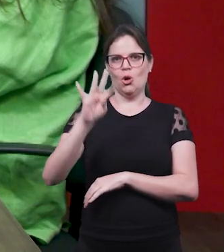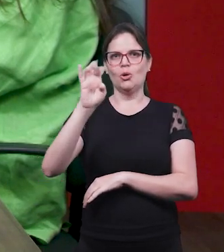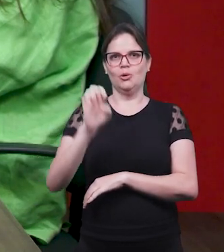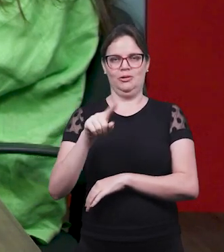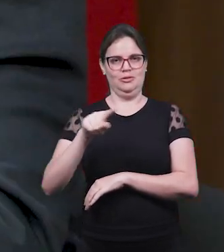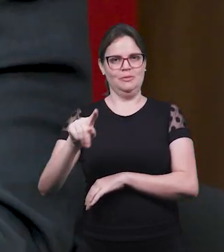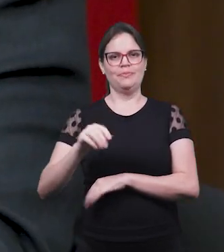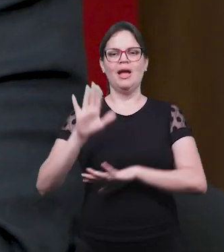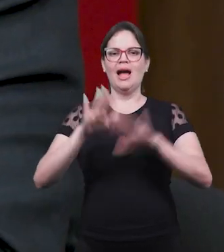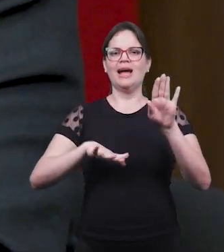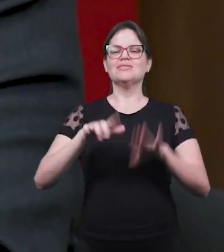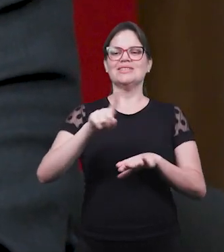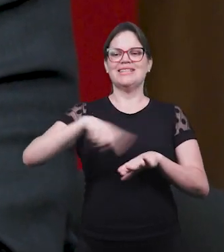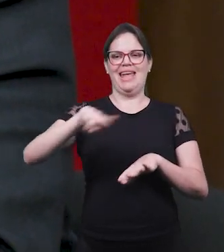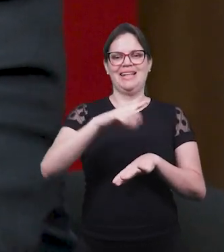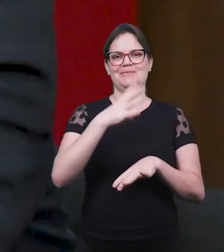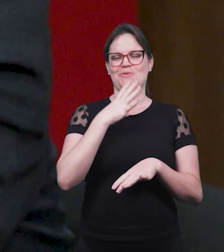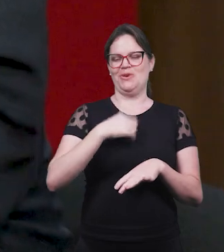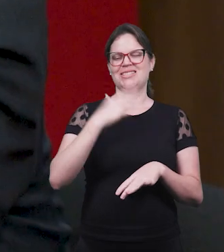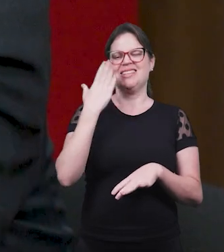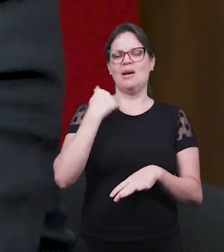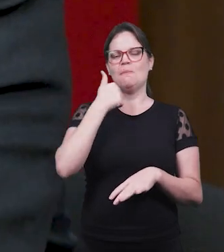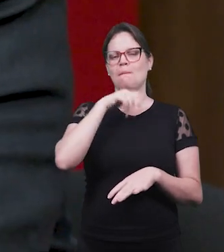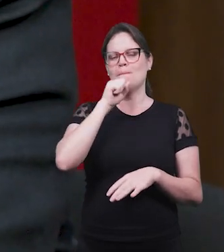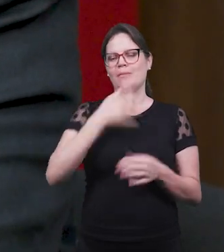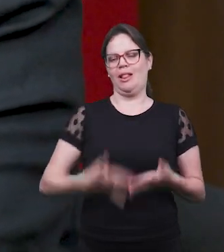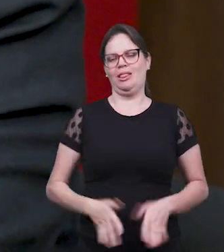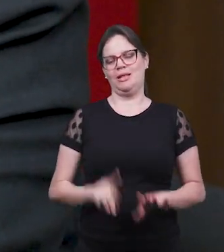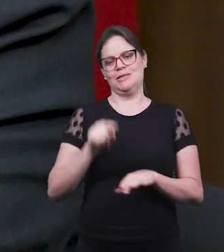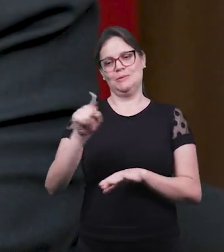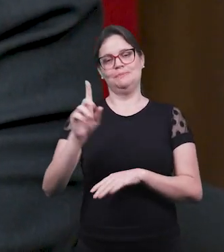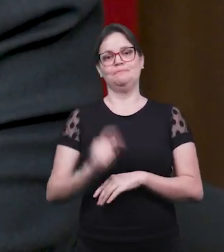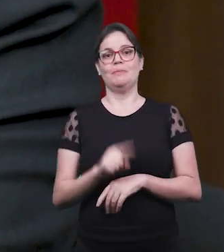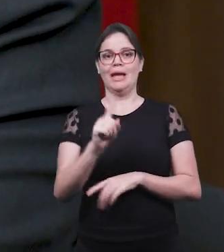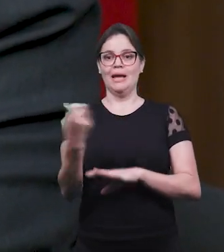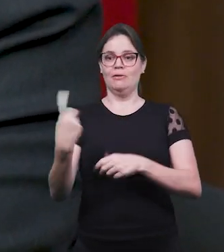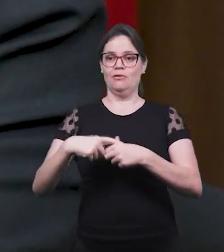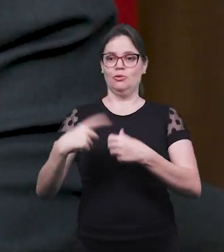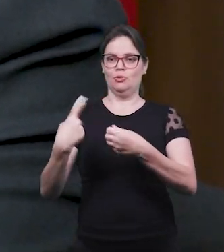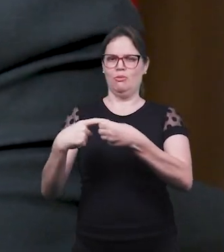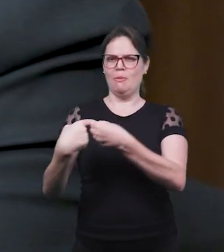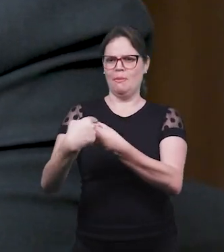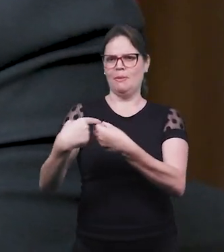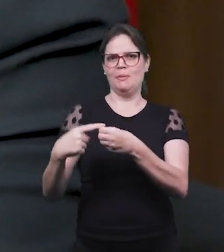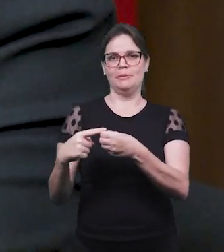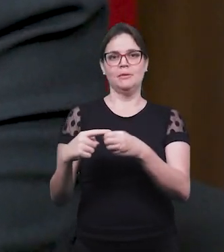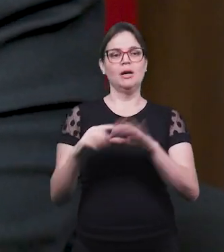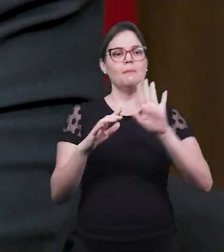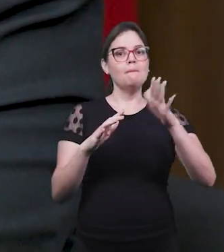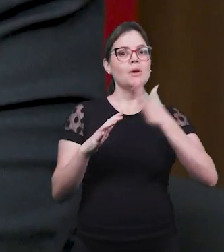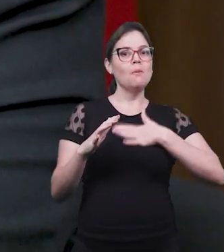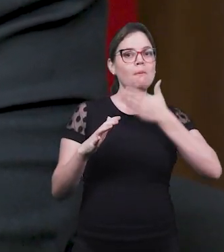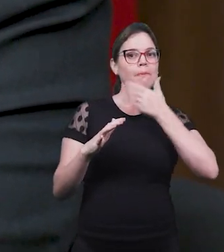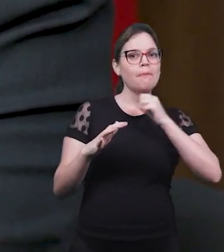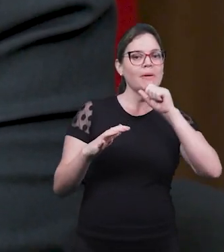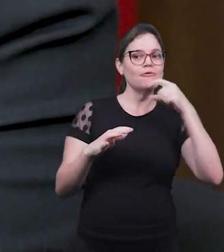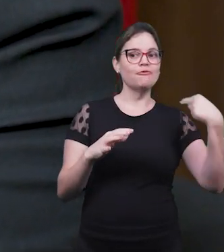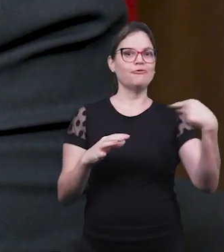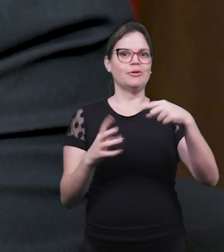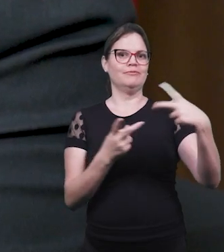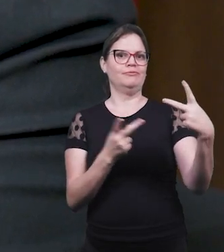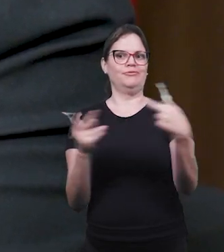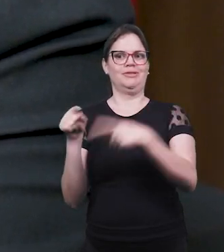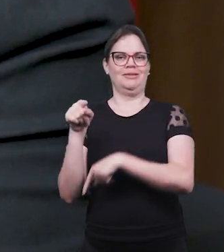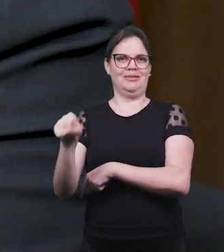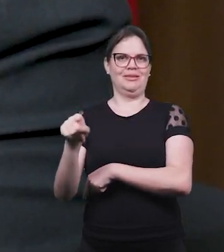a obra inclusive é muito próspera ali. E ela voltou para a cidade dela e meu pai foi visitá-la. E imagine o que era